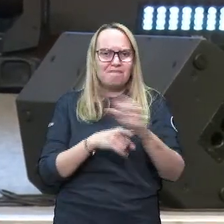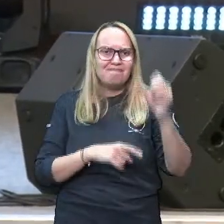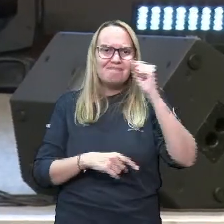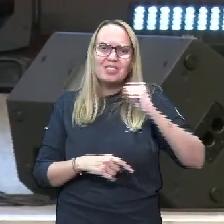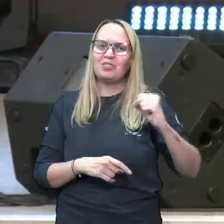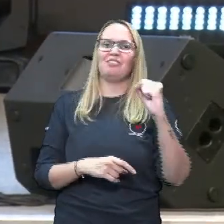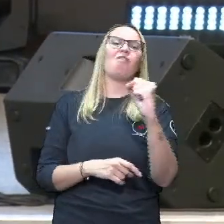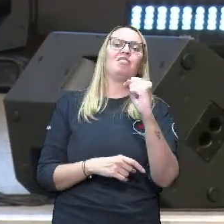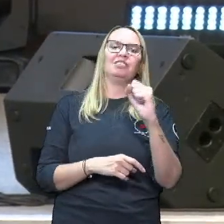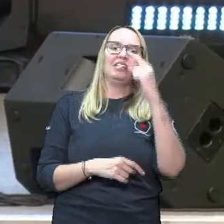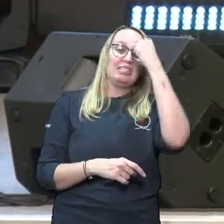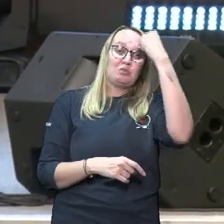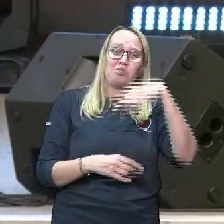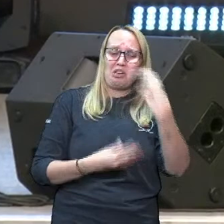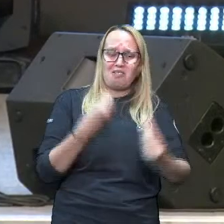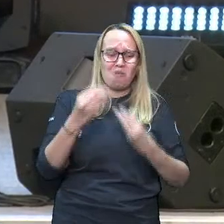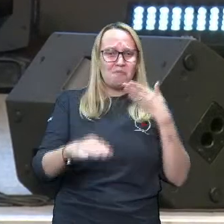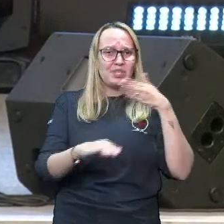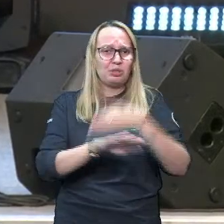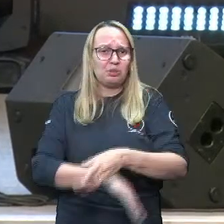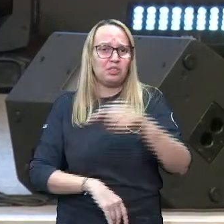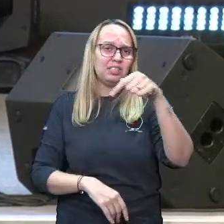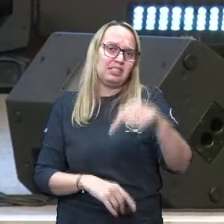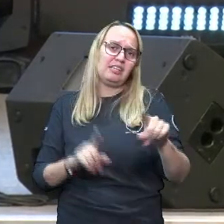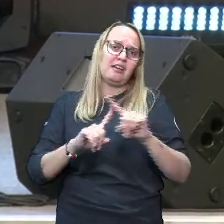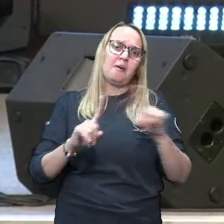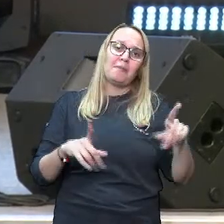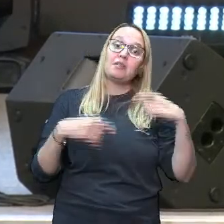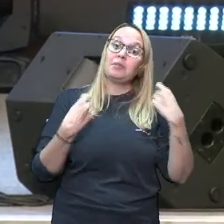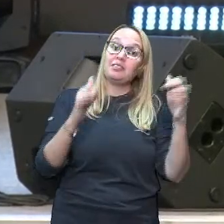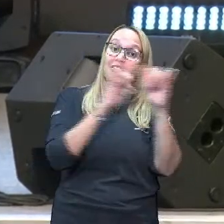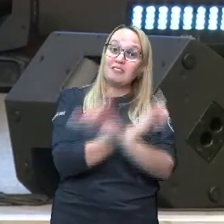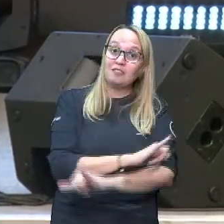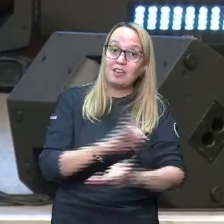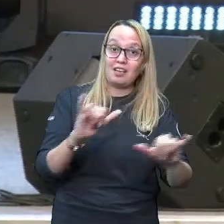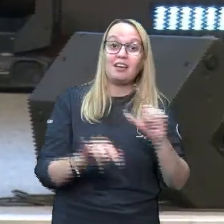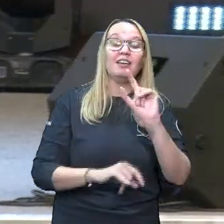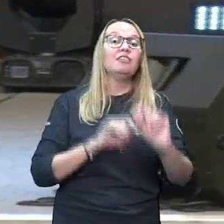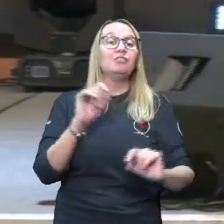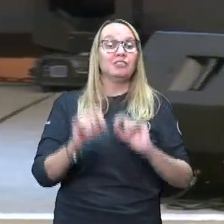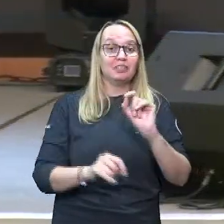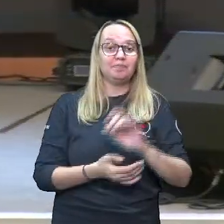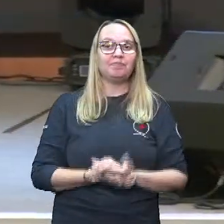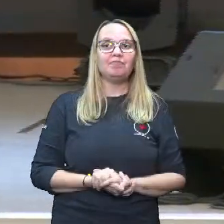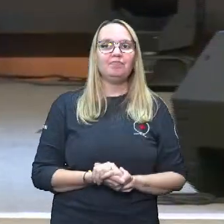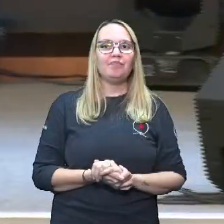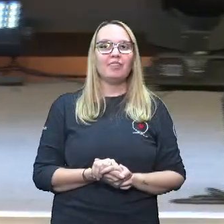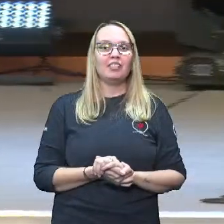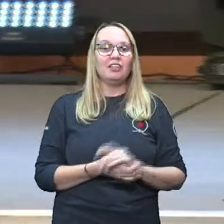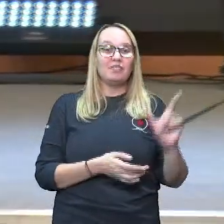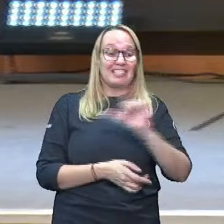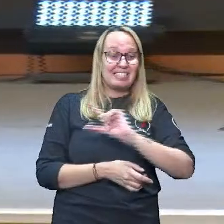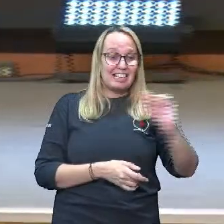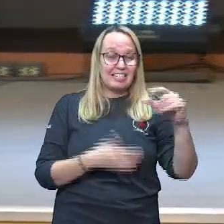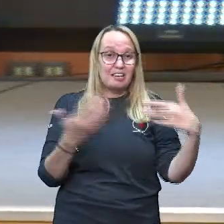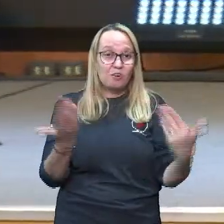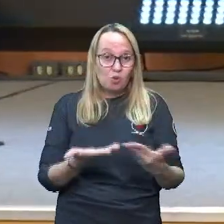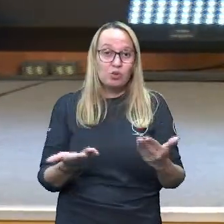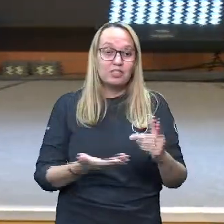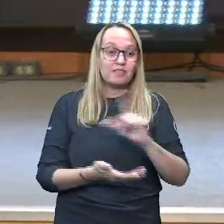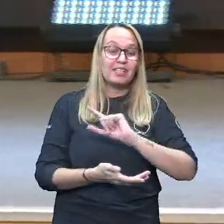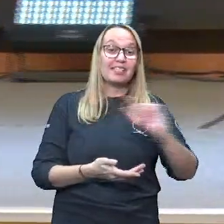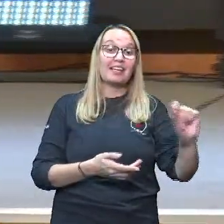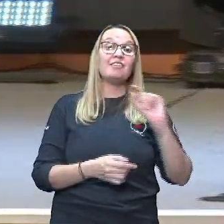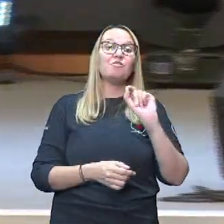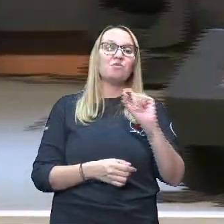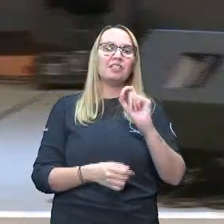invencíveis. Eu não sei como você entrou por essas portas, mas eu preciso dizer isso aqui para alguém: quando você cruzar essas portas hoje, vai cruzar